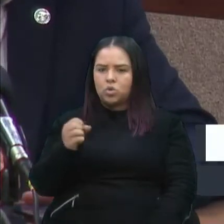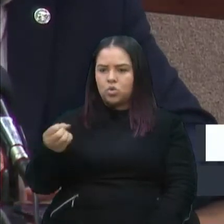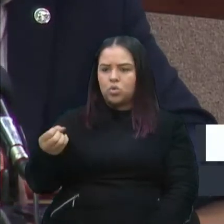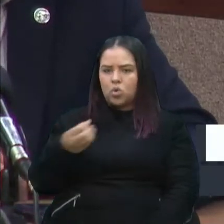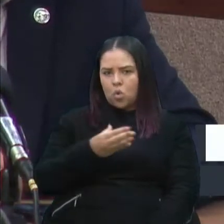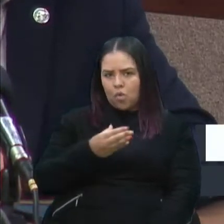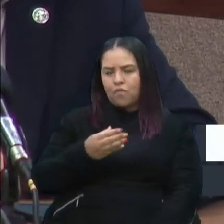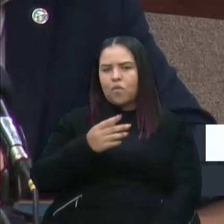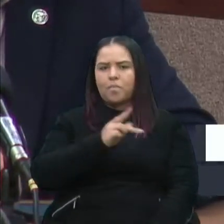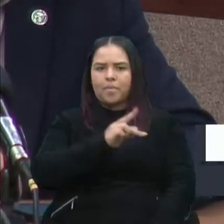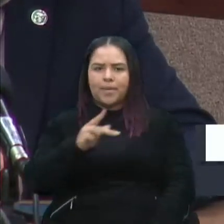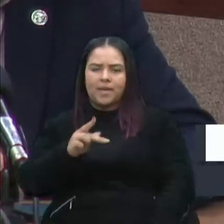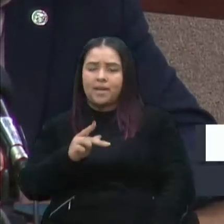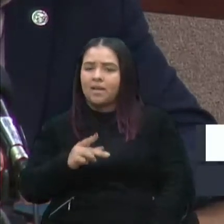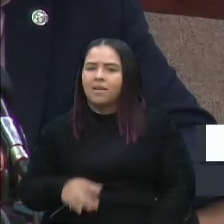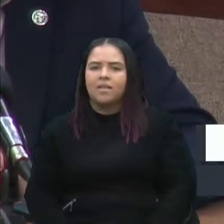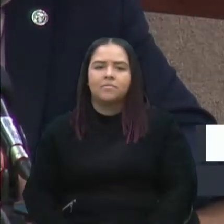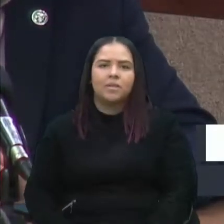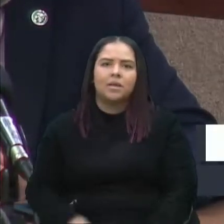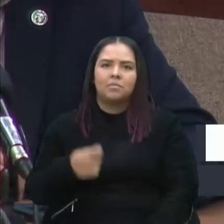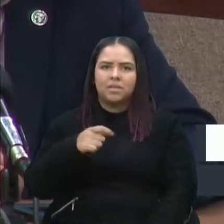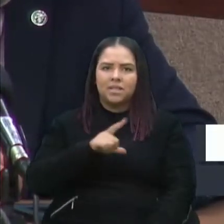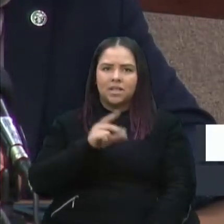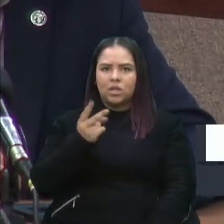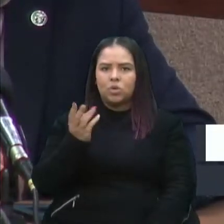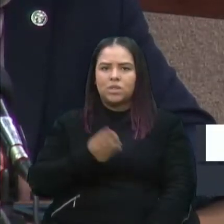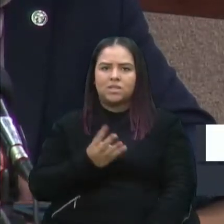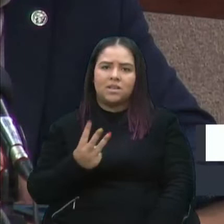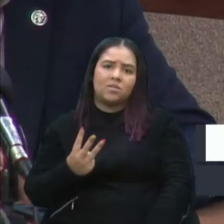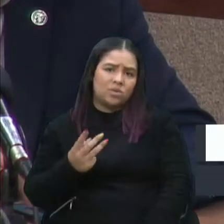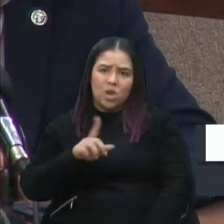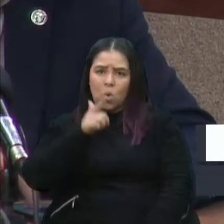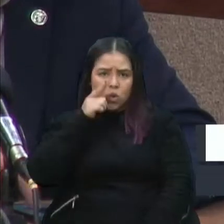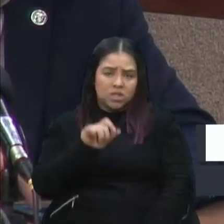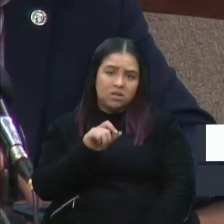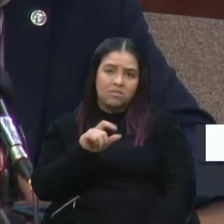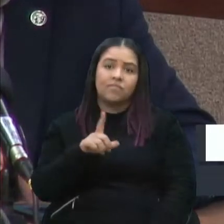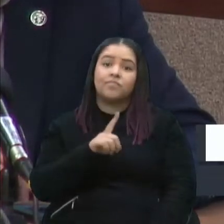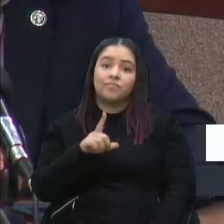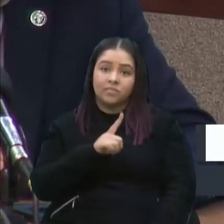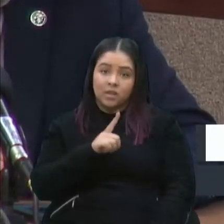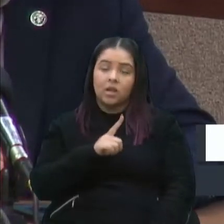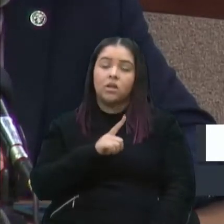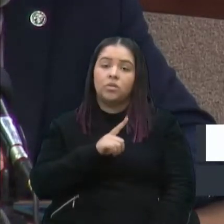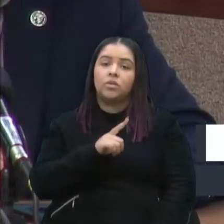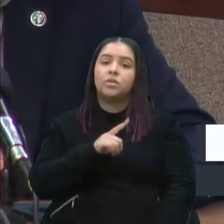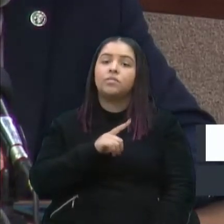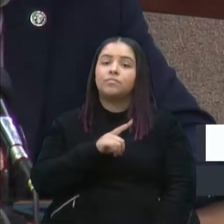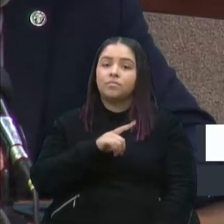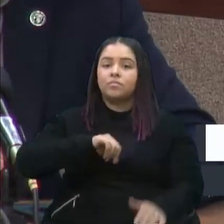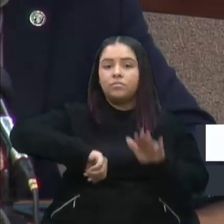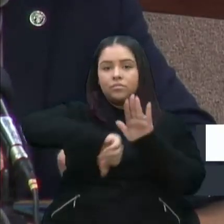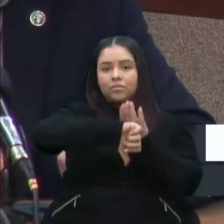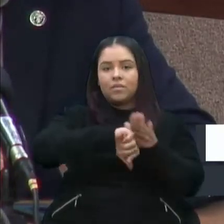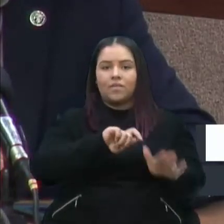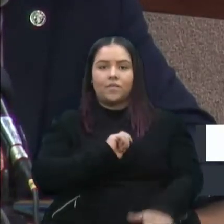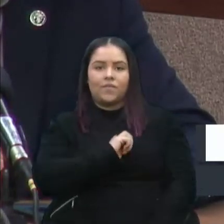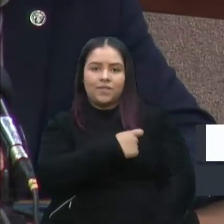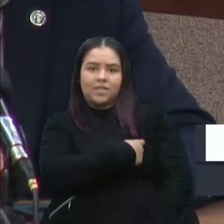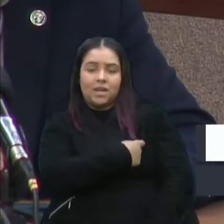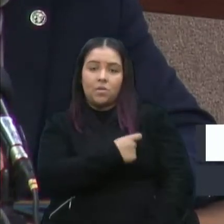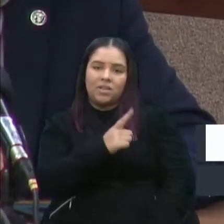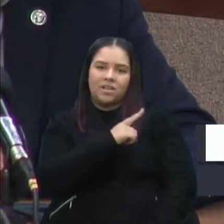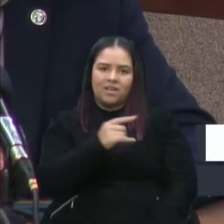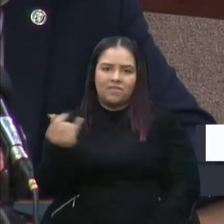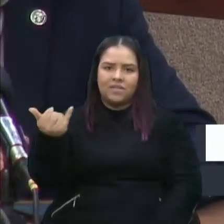vários partidos, precisa de 2/3, não vão conseguir. Isso vai gerar um crime fiscal. Por isso que ele agora tem a notícia